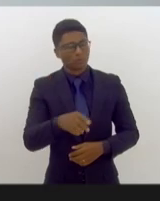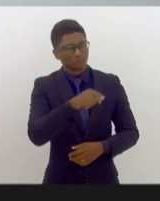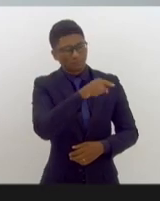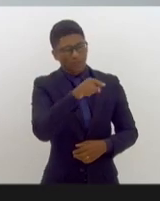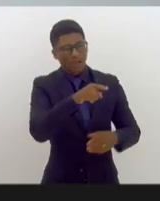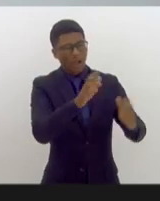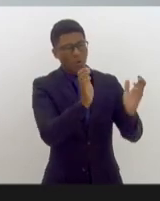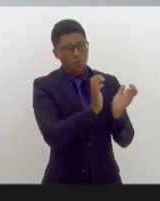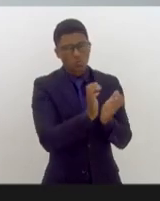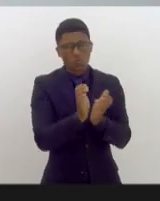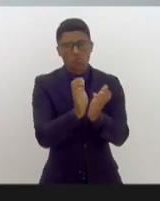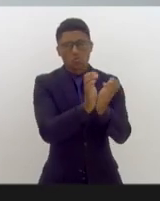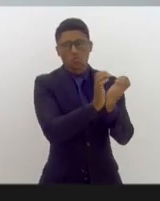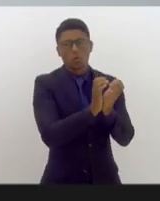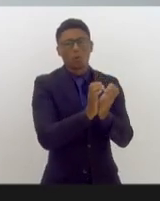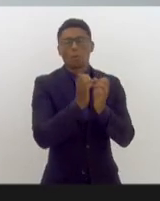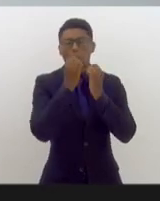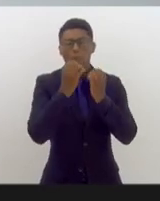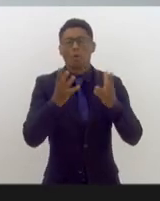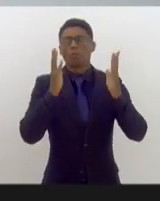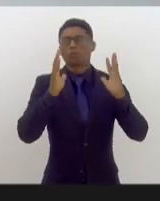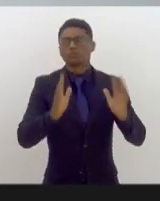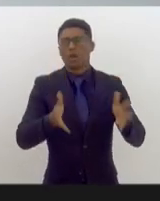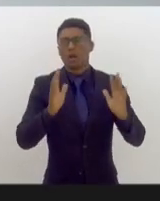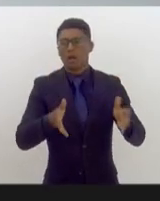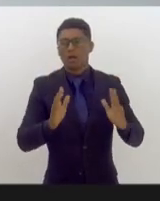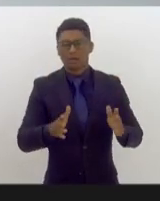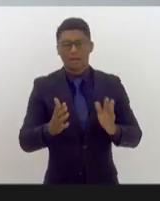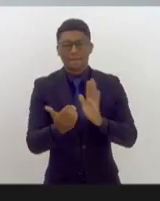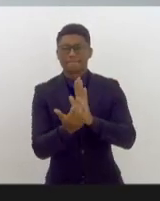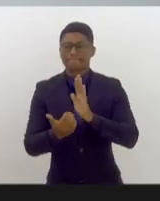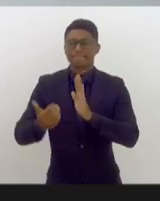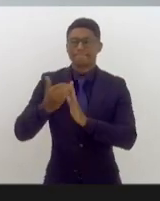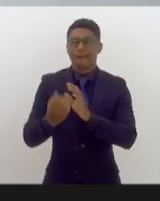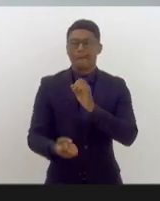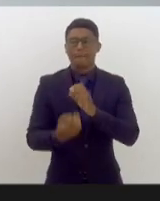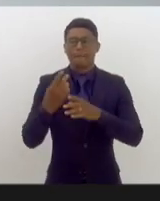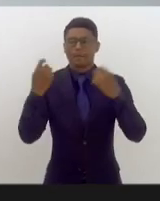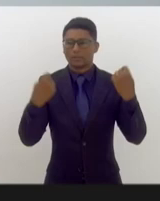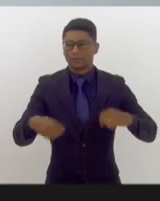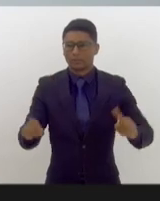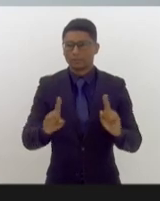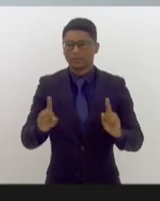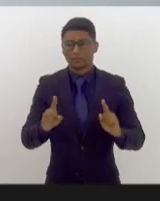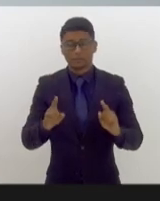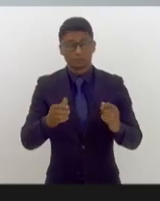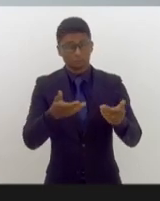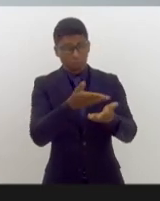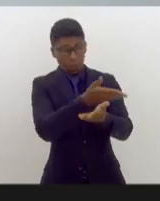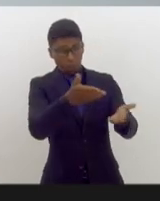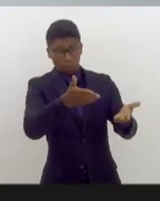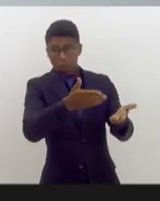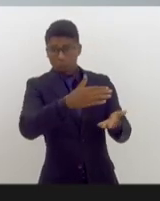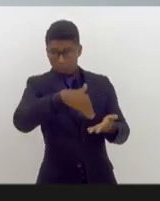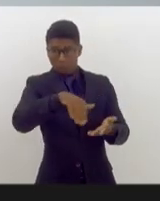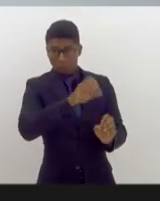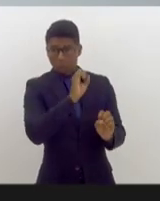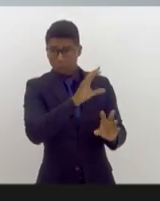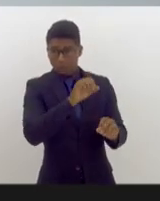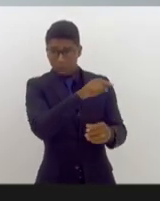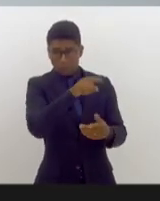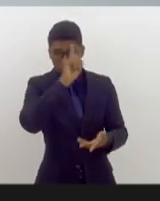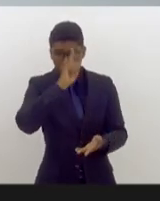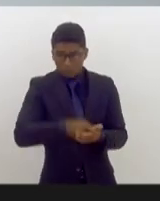né? Como se, na verdade, fosse a eles próprios os que optam por